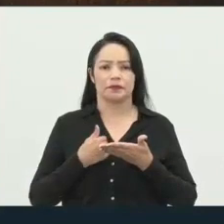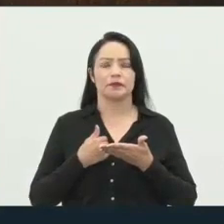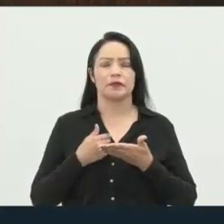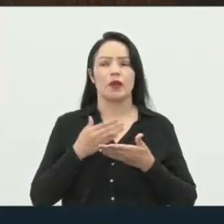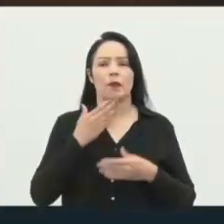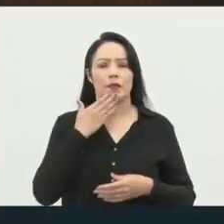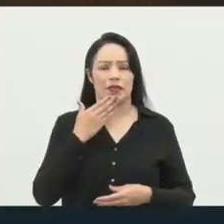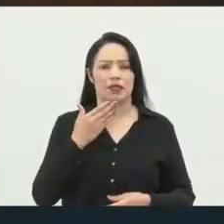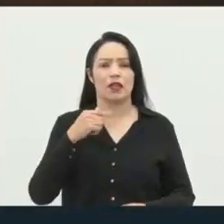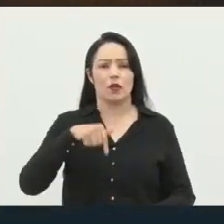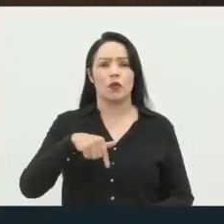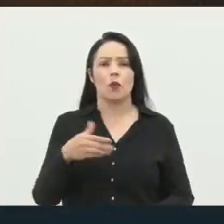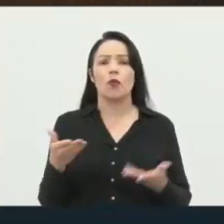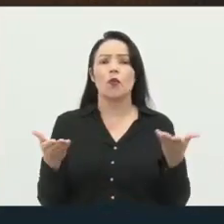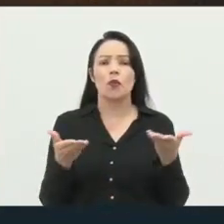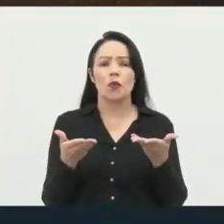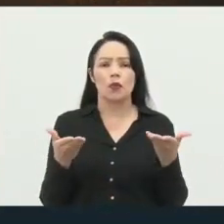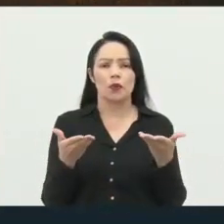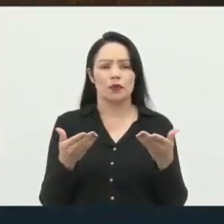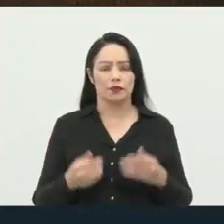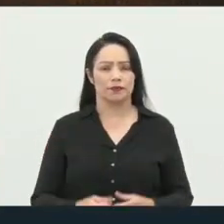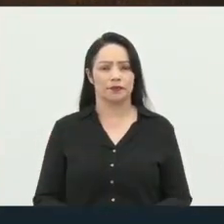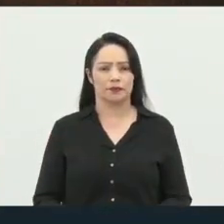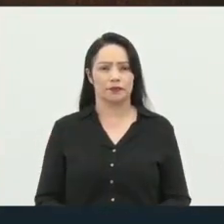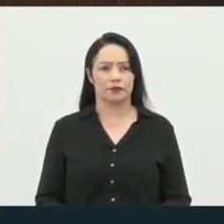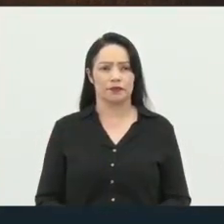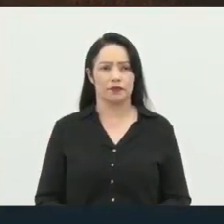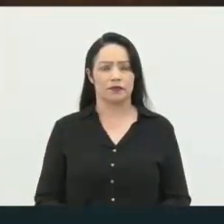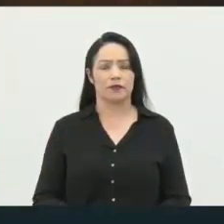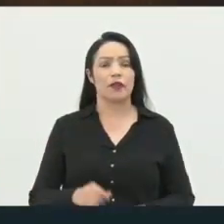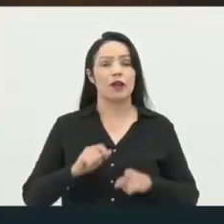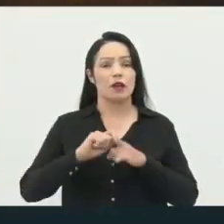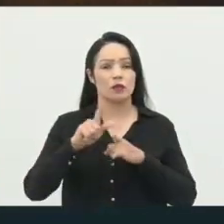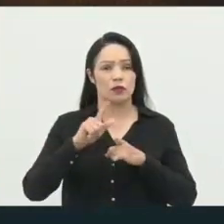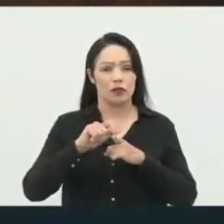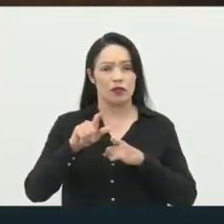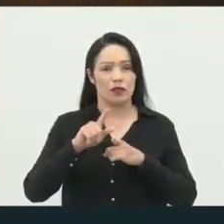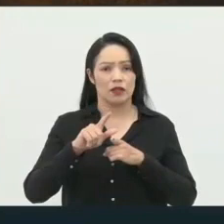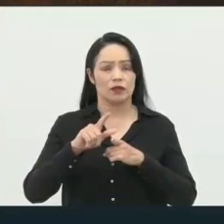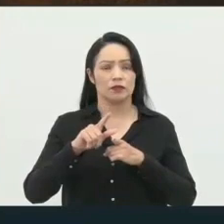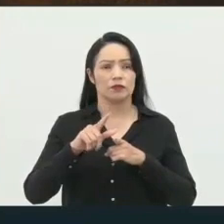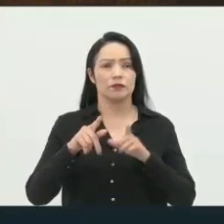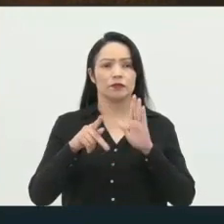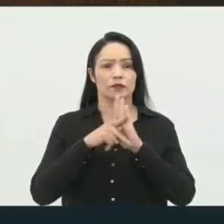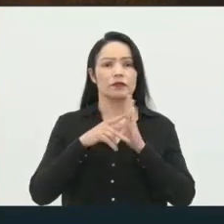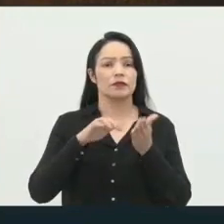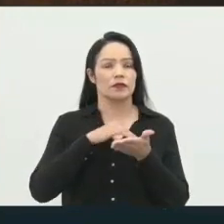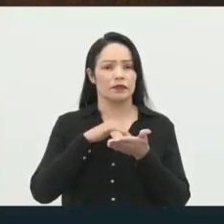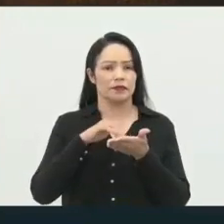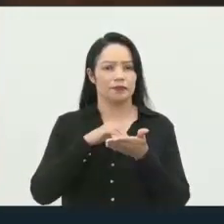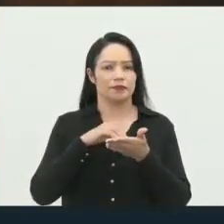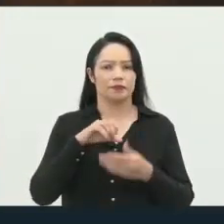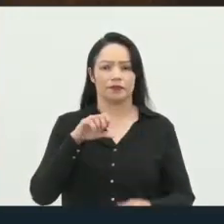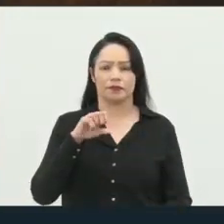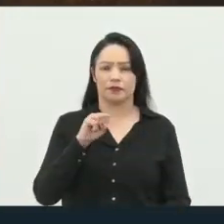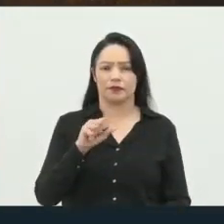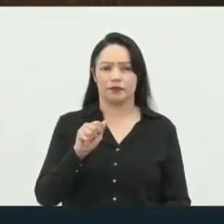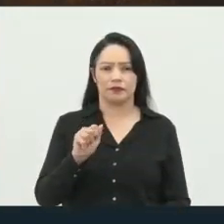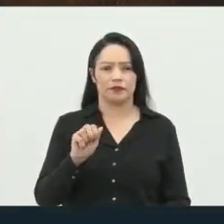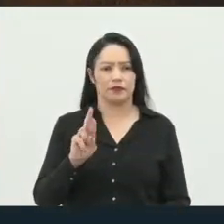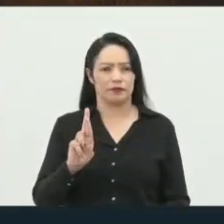também em relação ao os aluguéis das máquinas da pela secretaria pela sar né